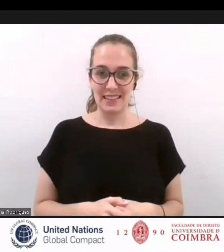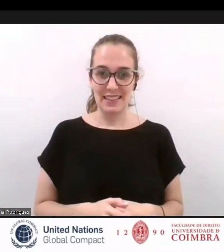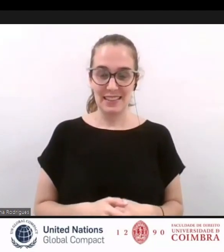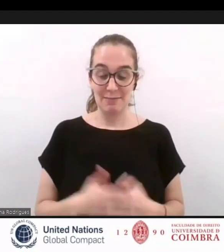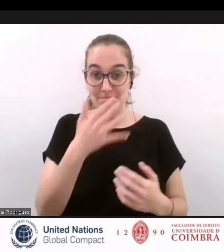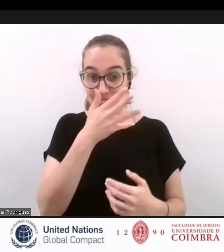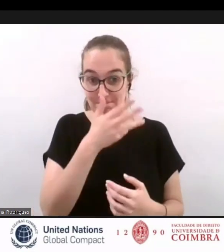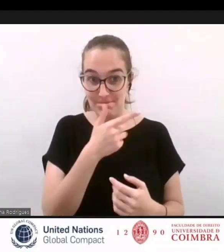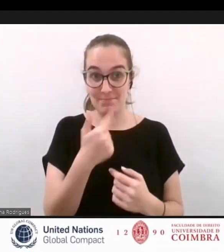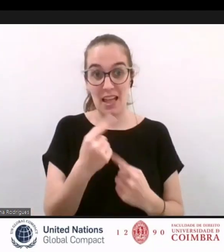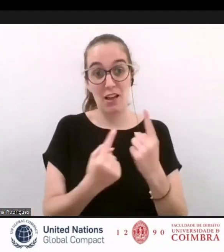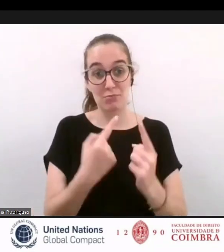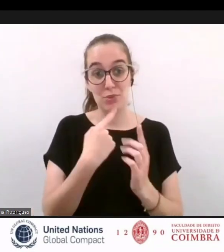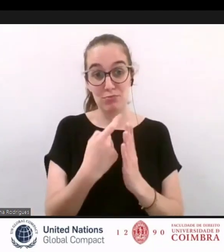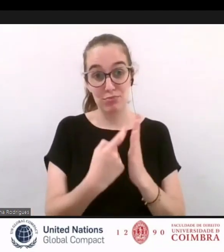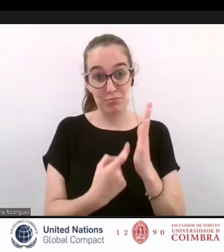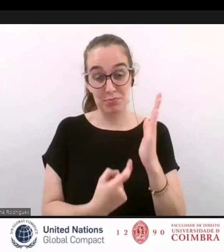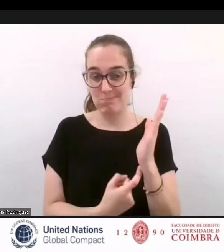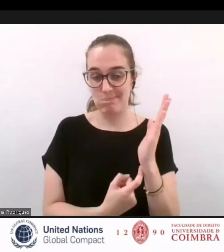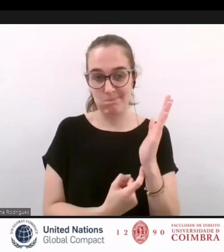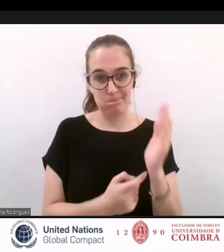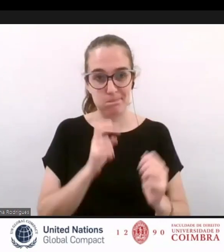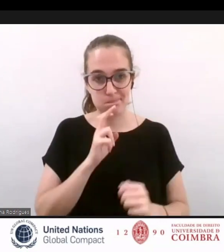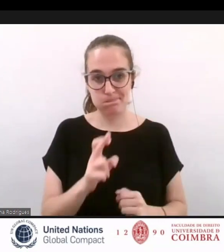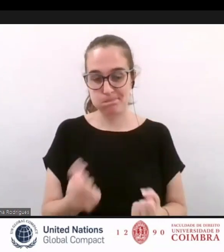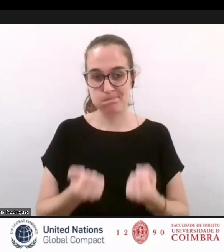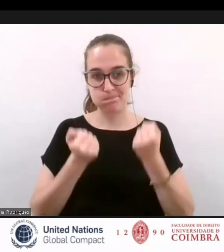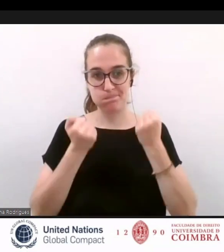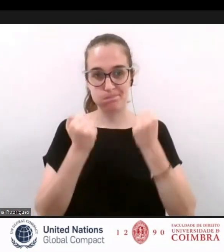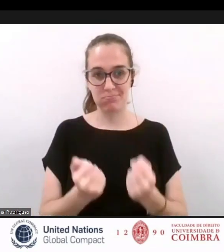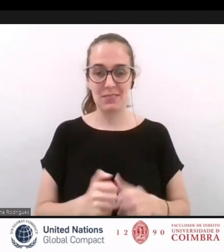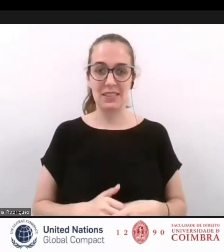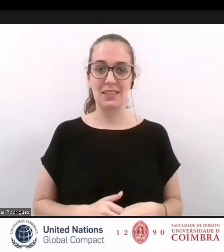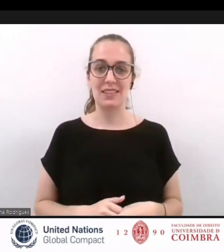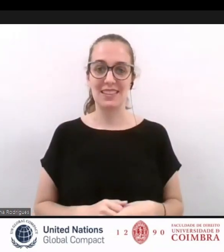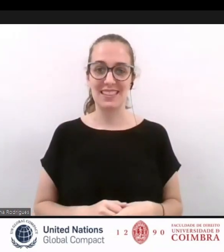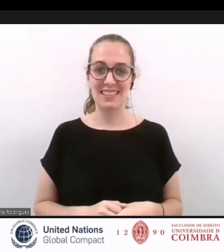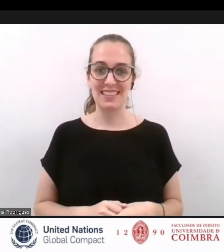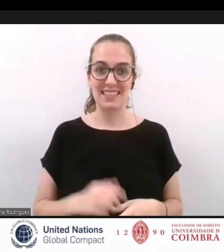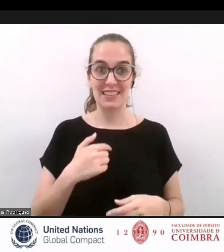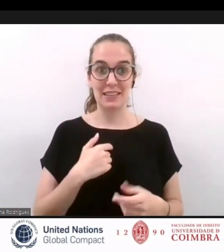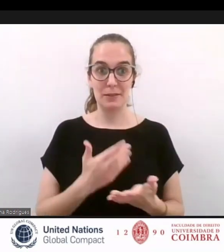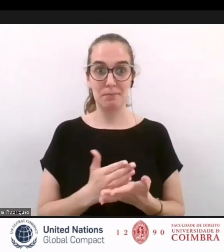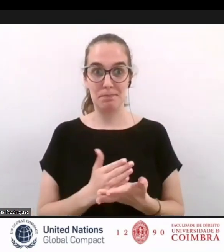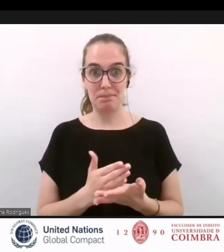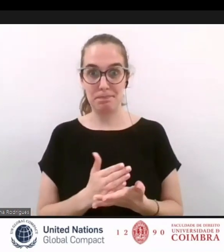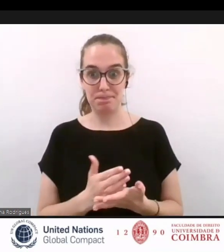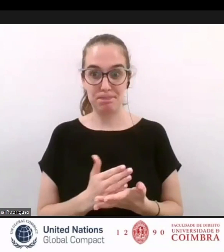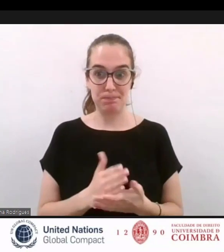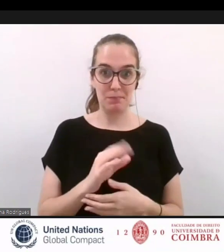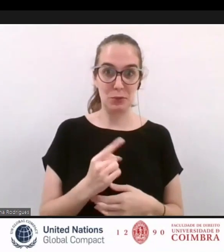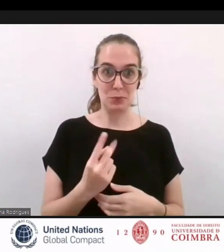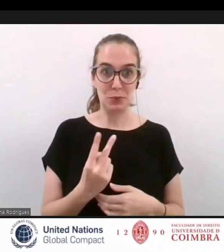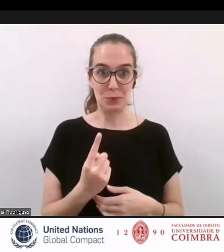Infelizmente temos ainda aqui bastantes questões a que não poderemos responder. Eu estou aqui um bocadinho indeciso se vos coloco mais duas